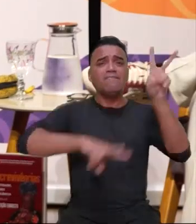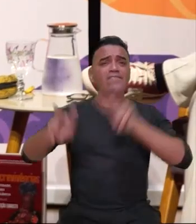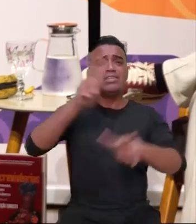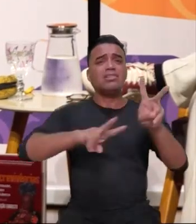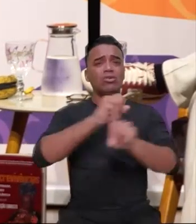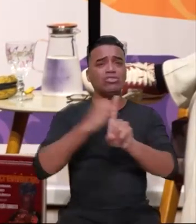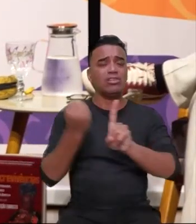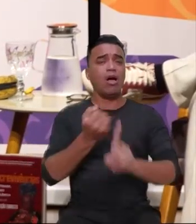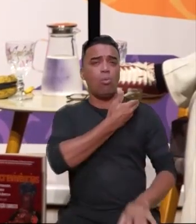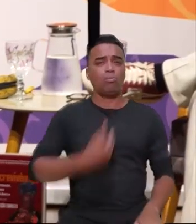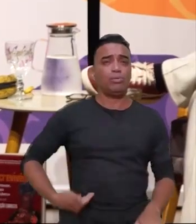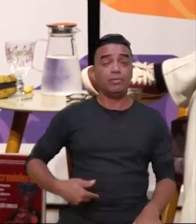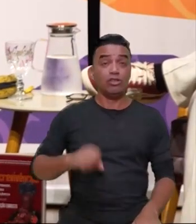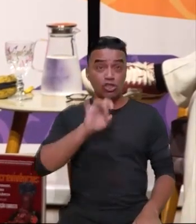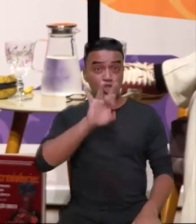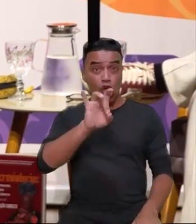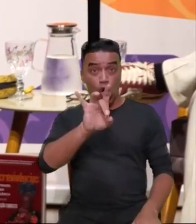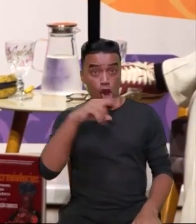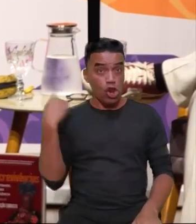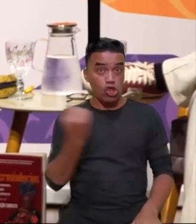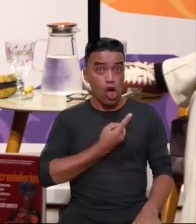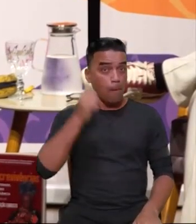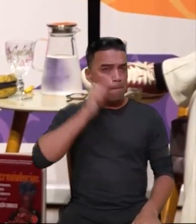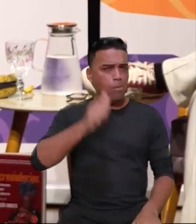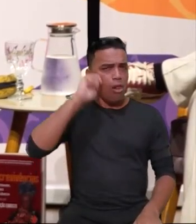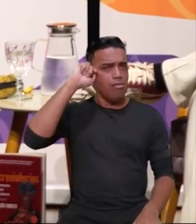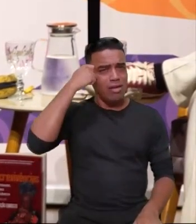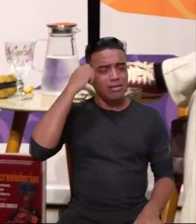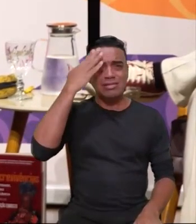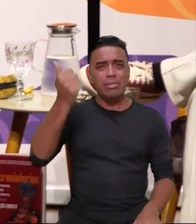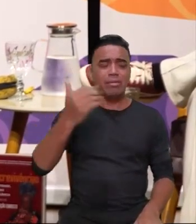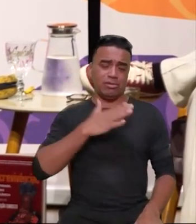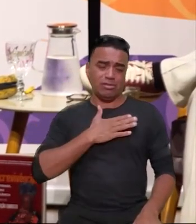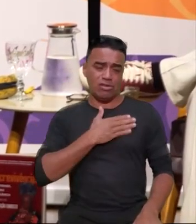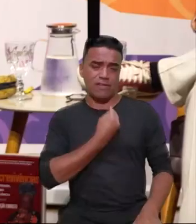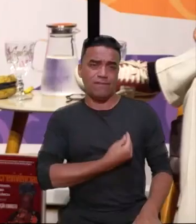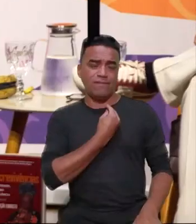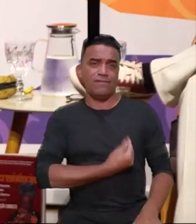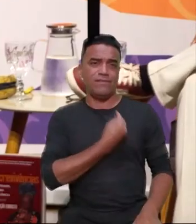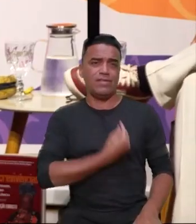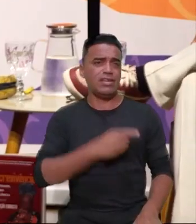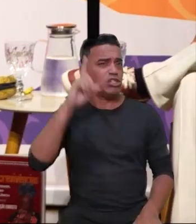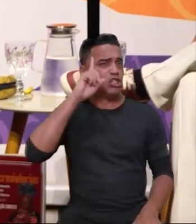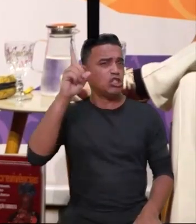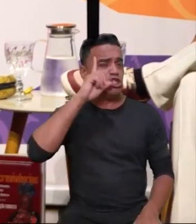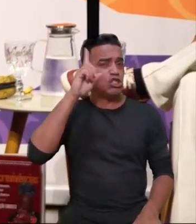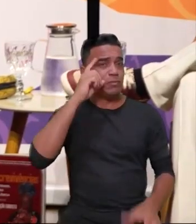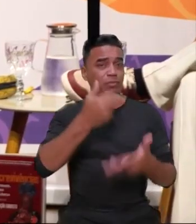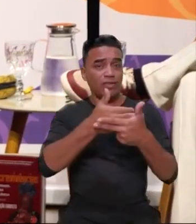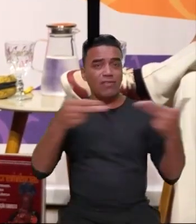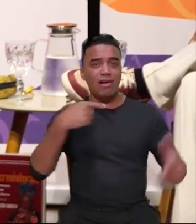só nós, mulheres negras, sabemos do dia a dia, do nosso cotidiano, e, para muitas